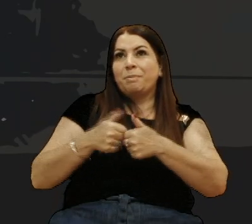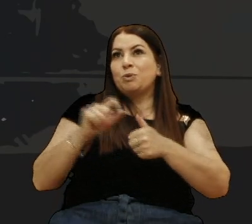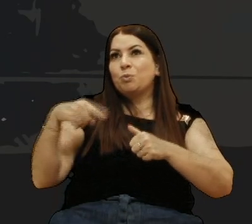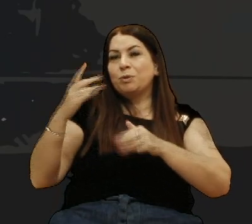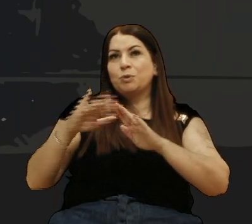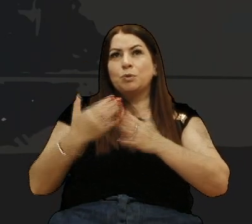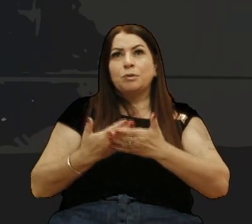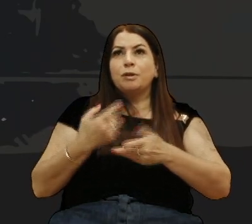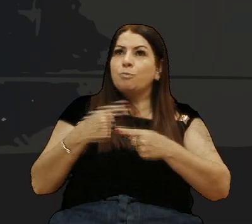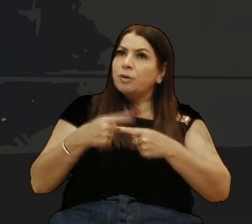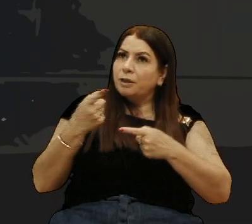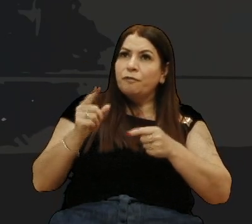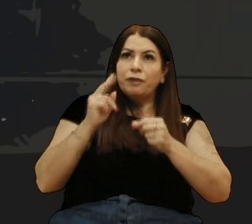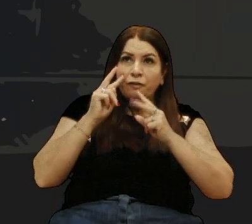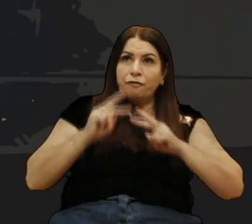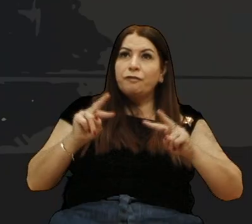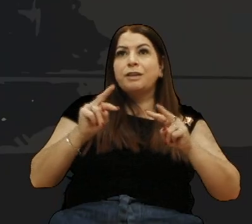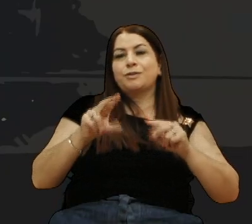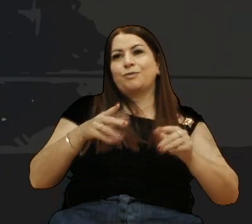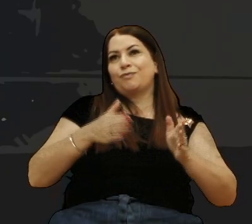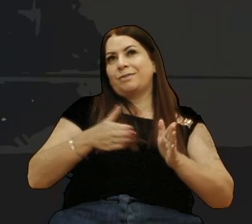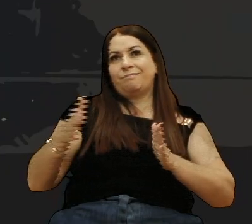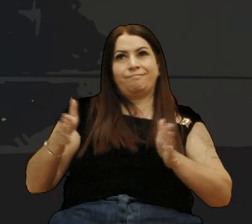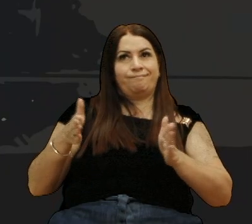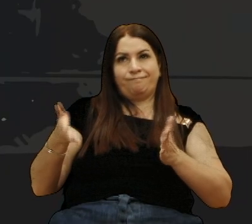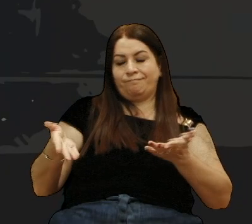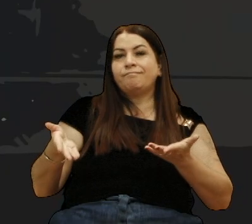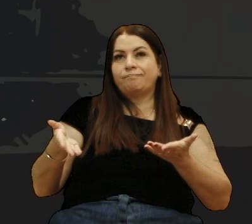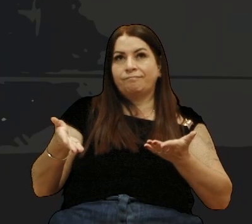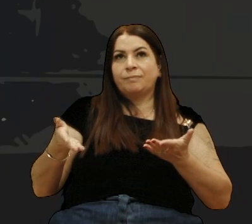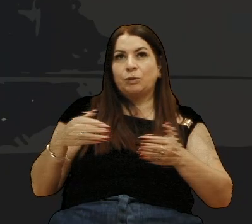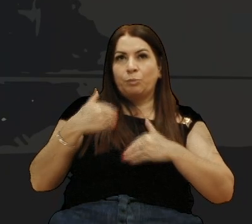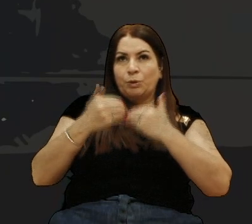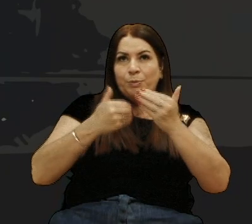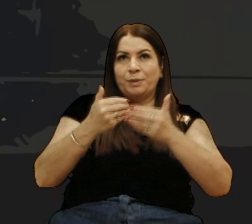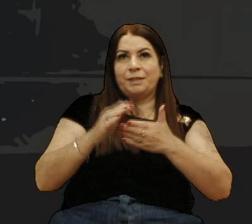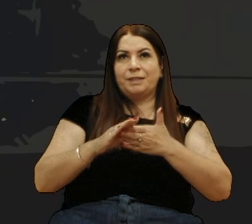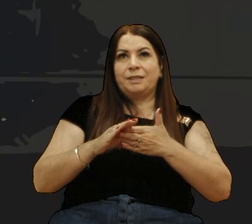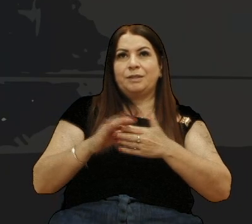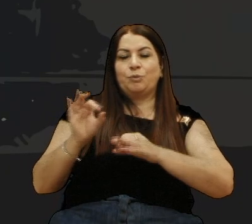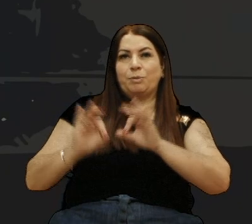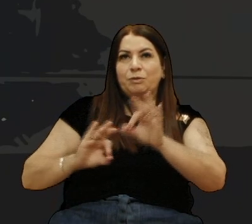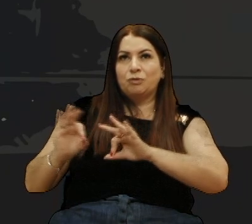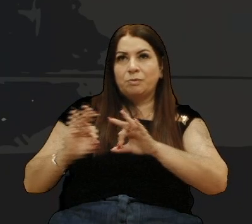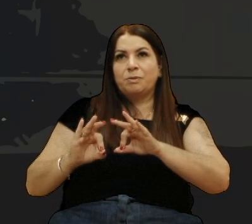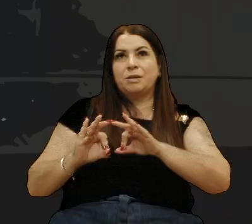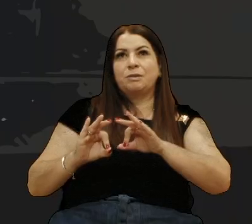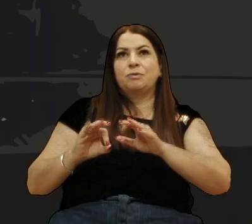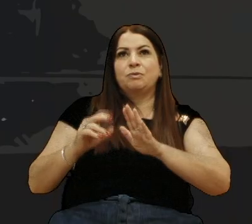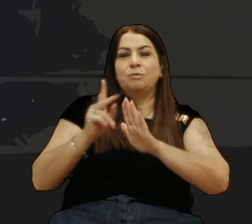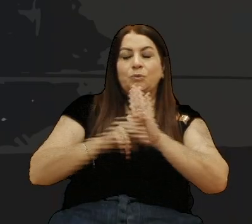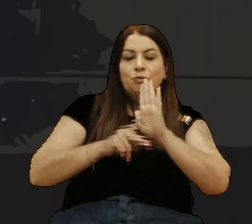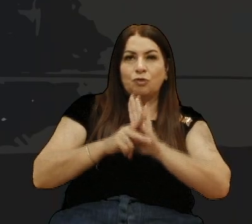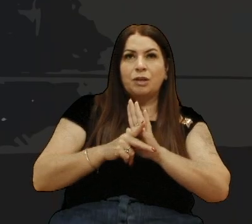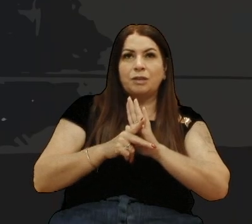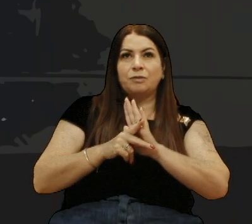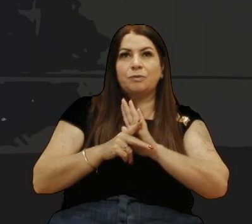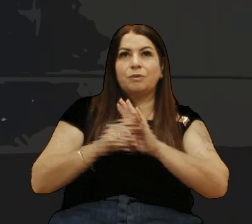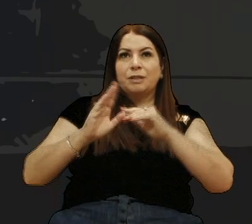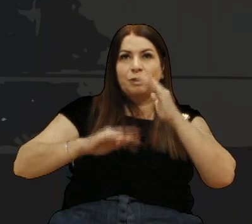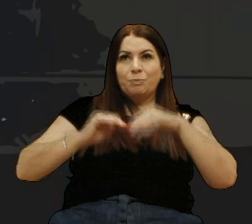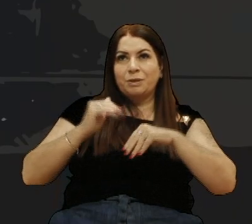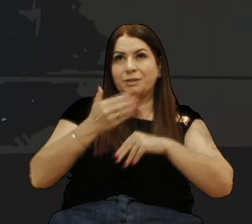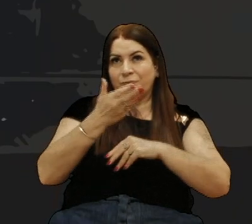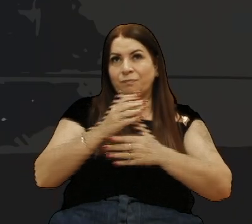Então, por que isso não foi visto durante o processo do planejamento, do projeto e da execução da